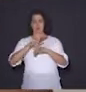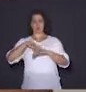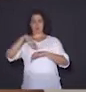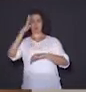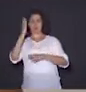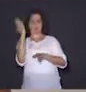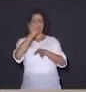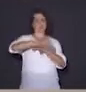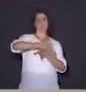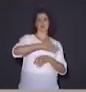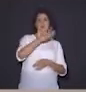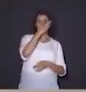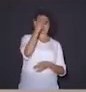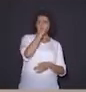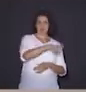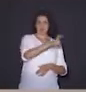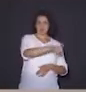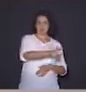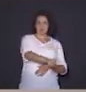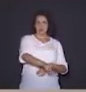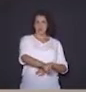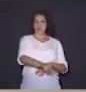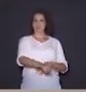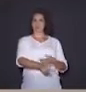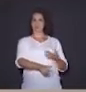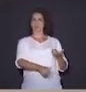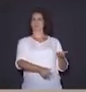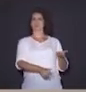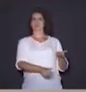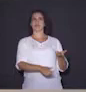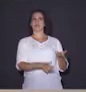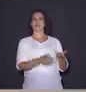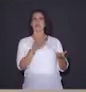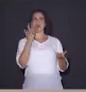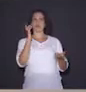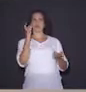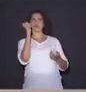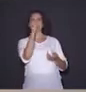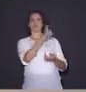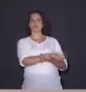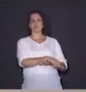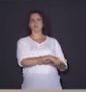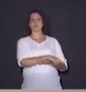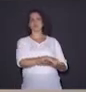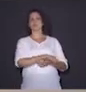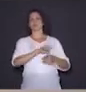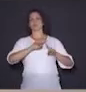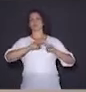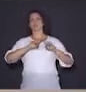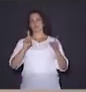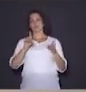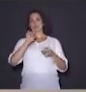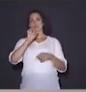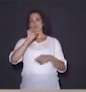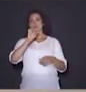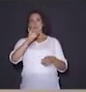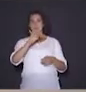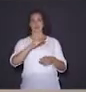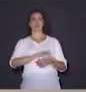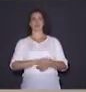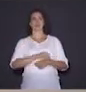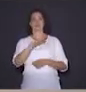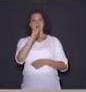pessoas é é algo que me parece bastante complicado por outro lado se forem aplicações que